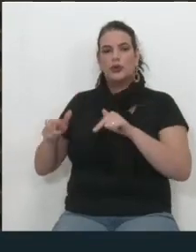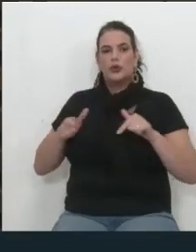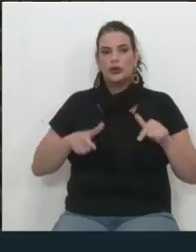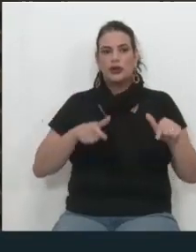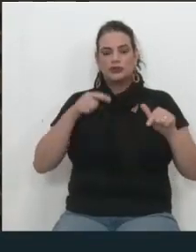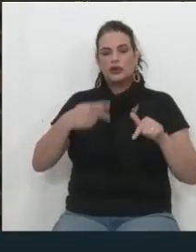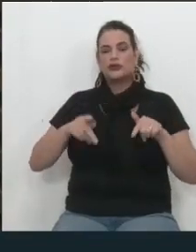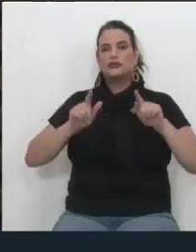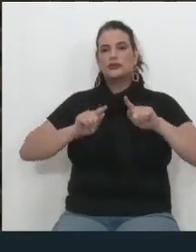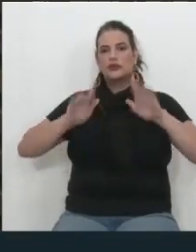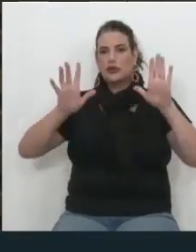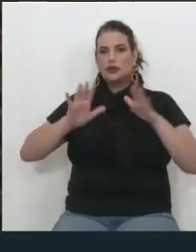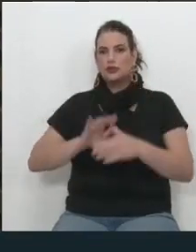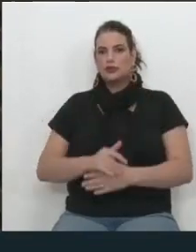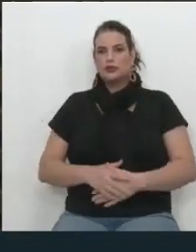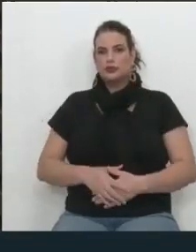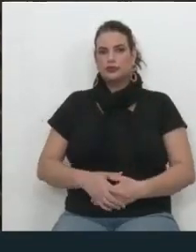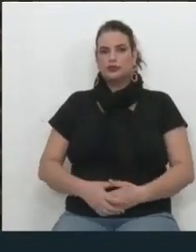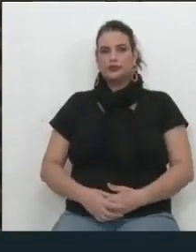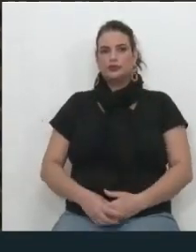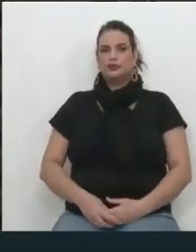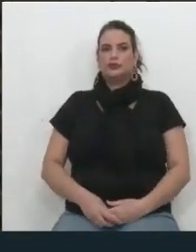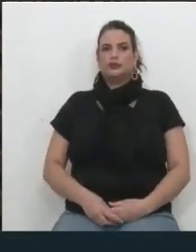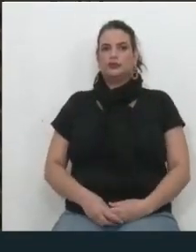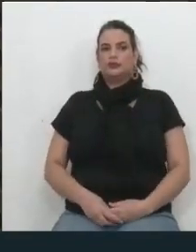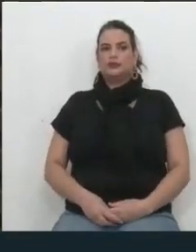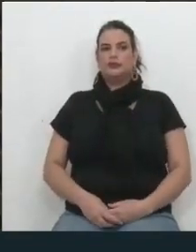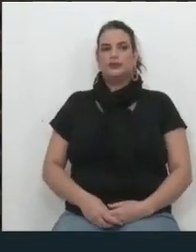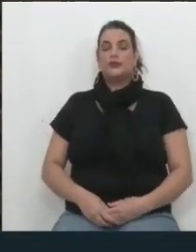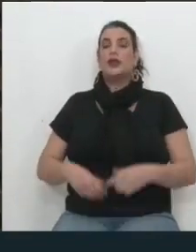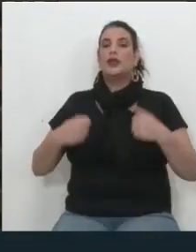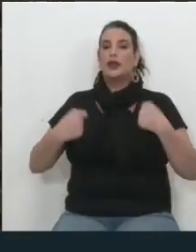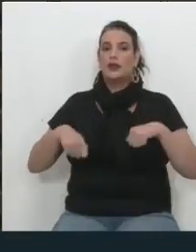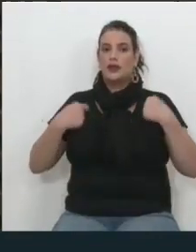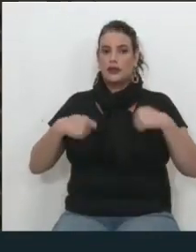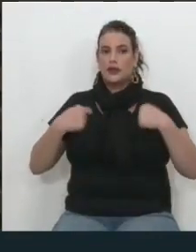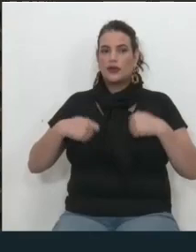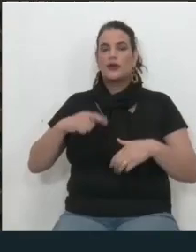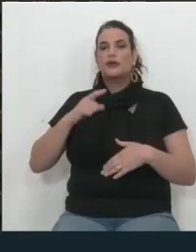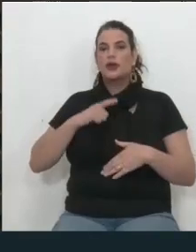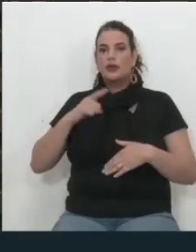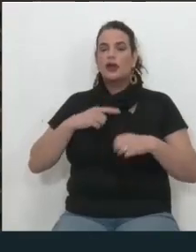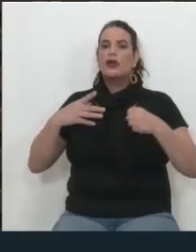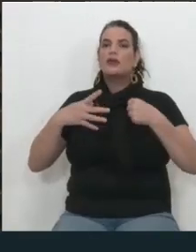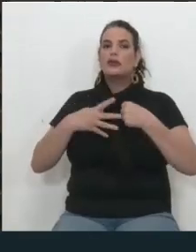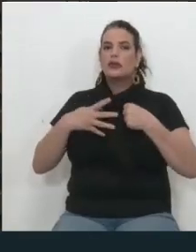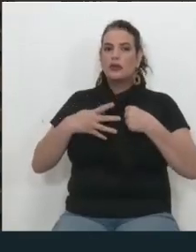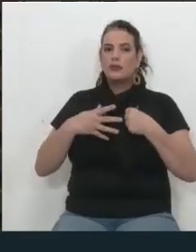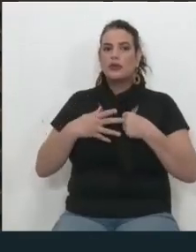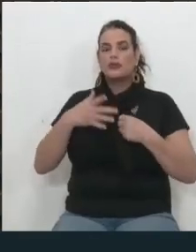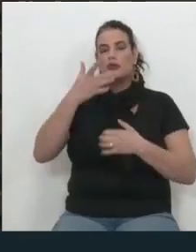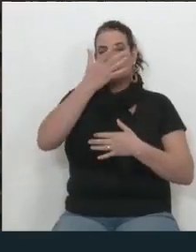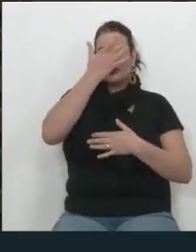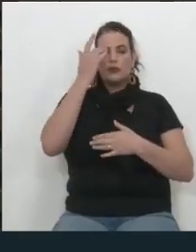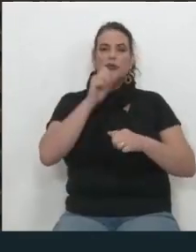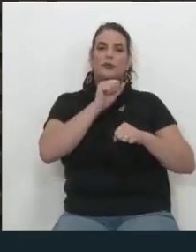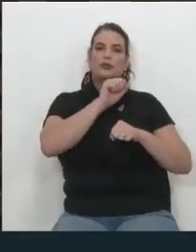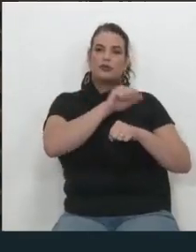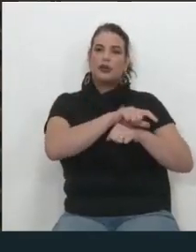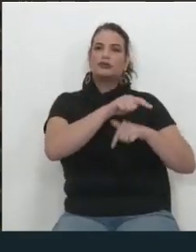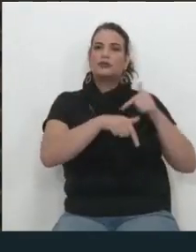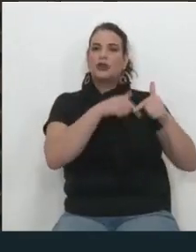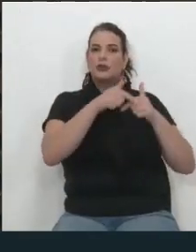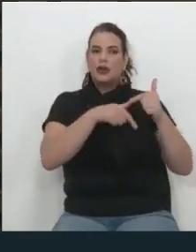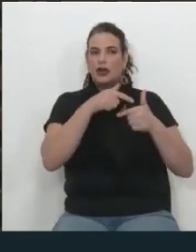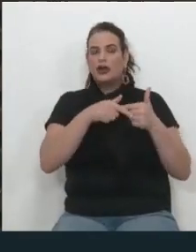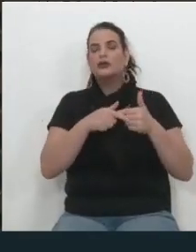de Guarulhos. E a necessidade de dispor de servidor, o chamado agente de trânsito, tal qual